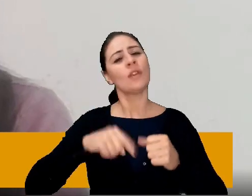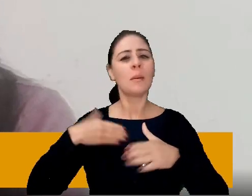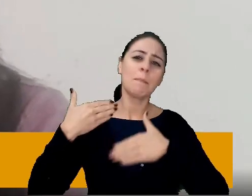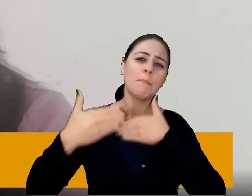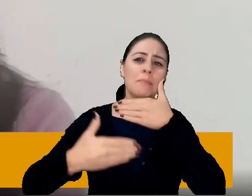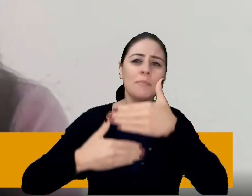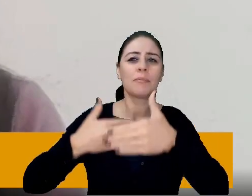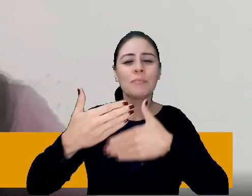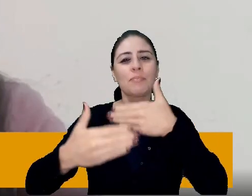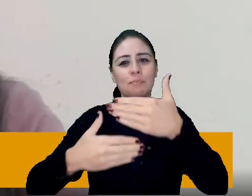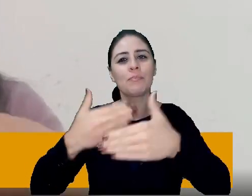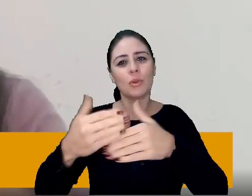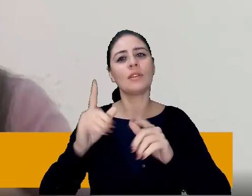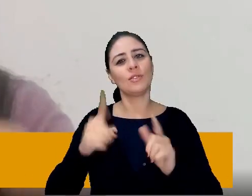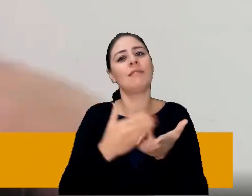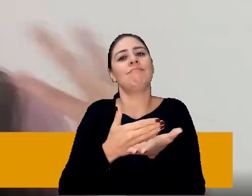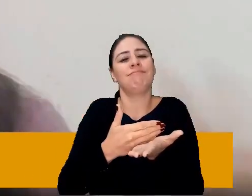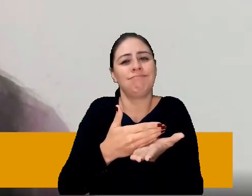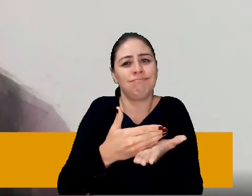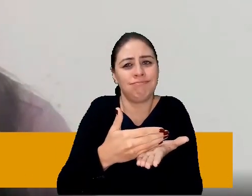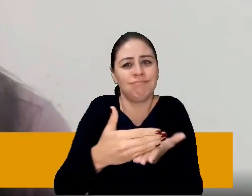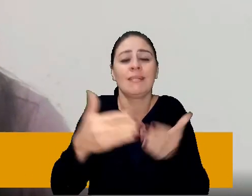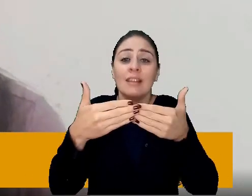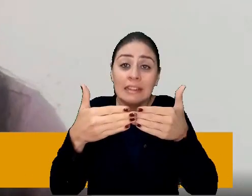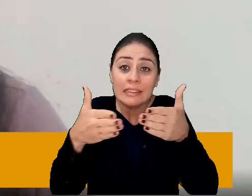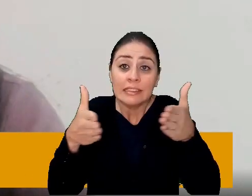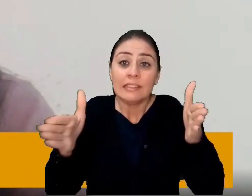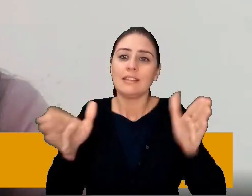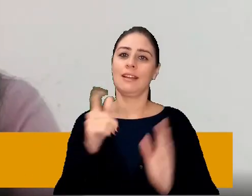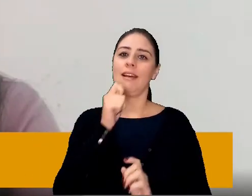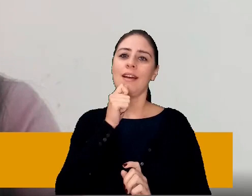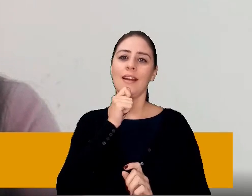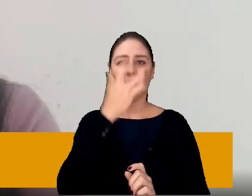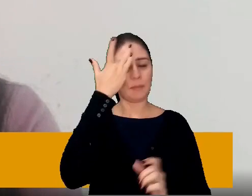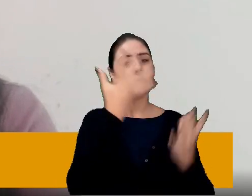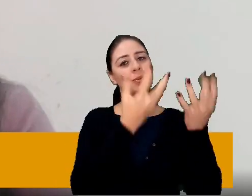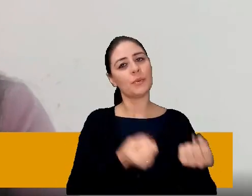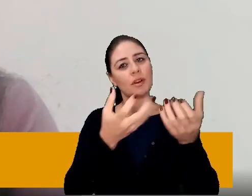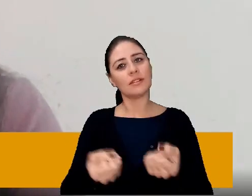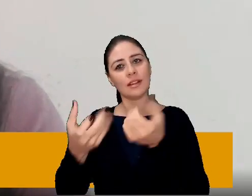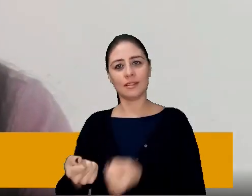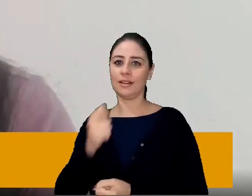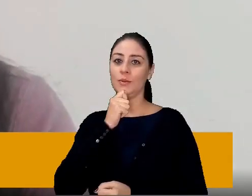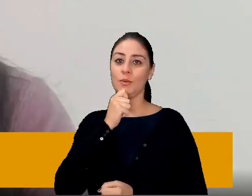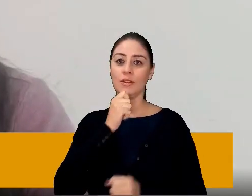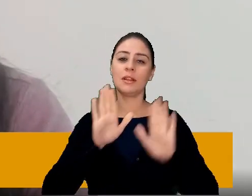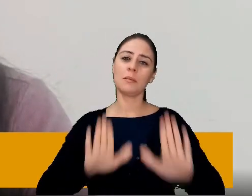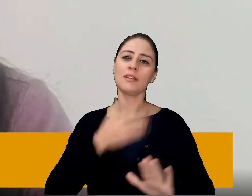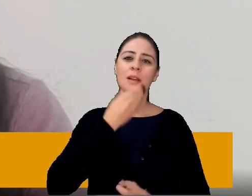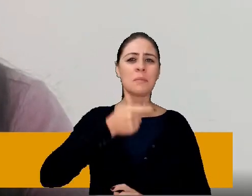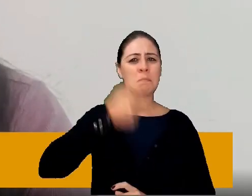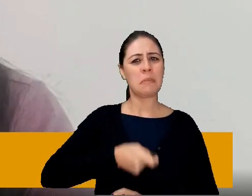mais um processo que está se abrindo ainda, né? Que as pessoas estão aceitando, assim. Mas